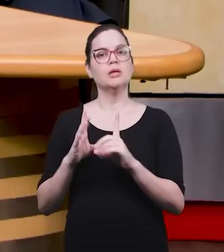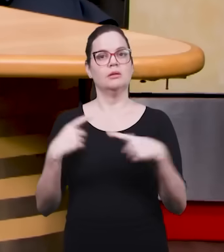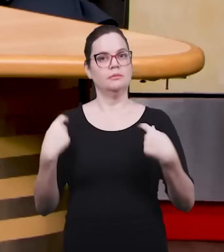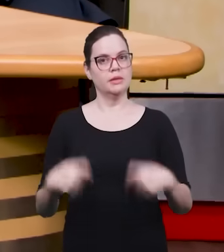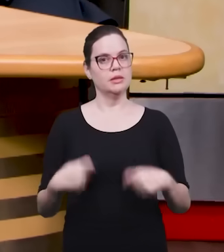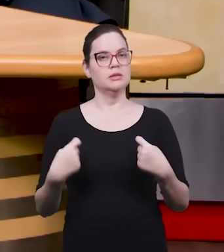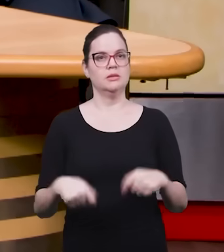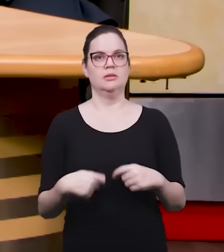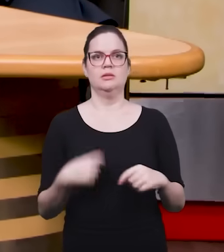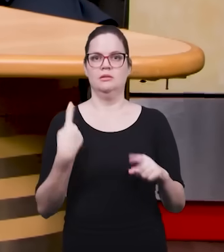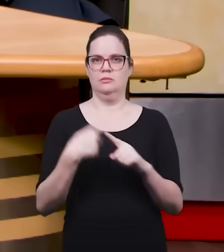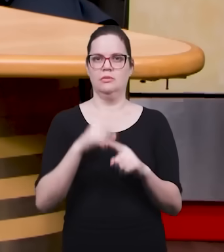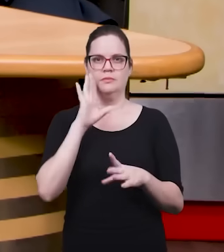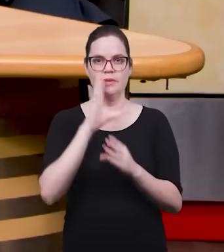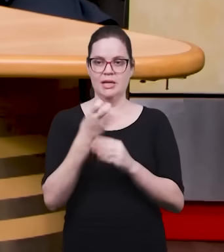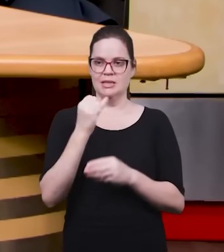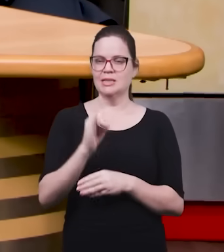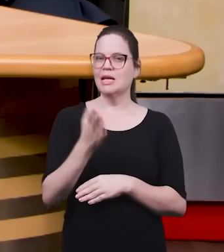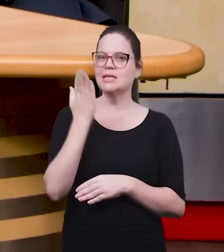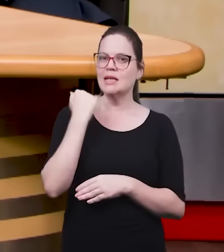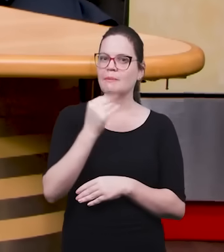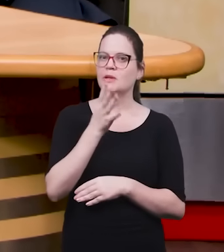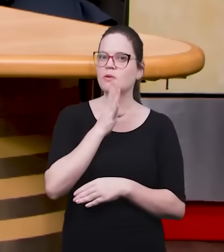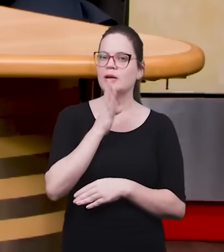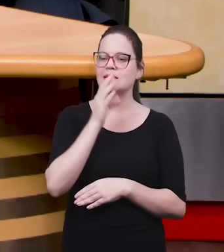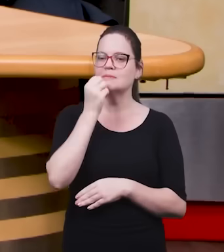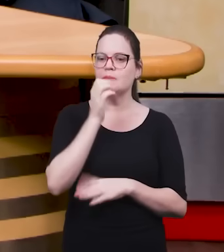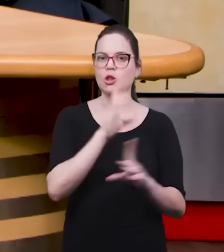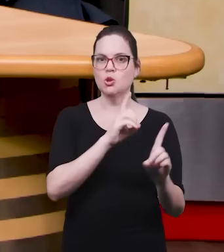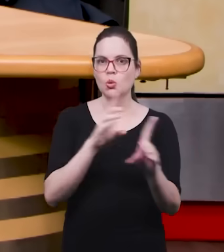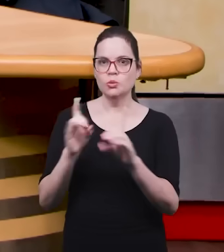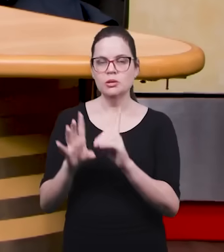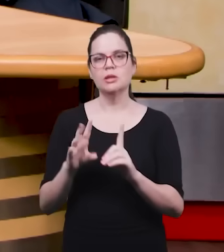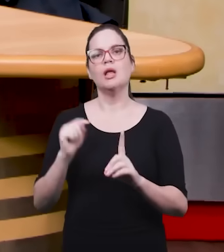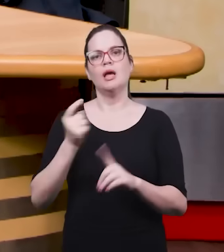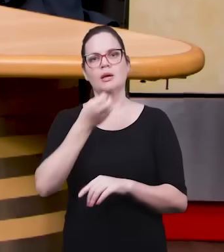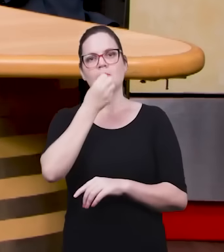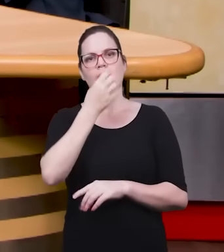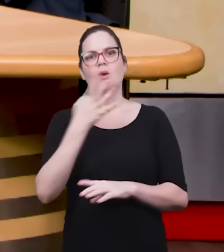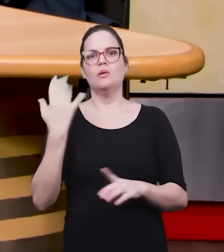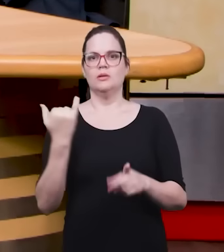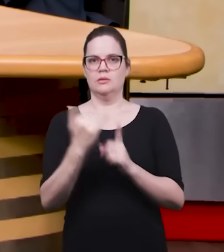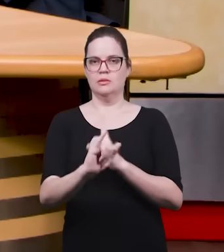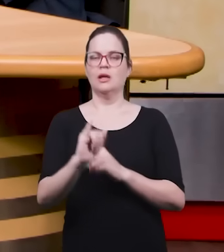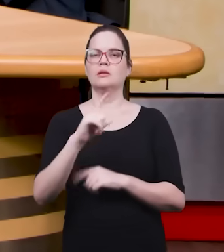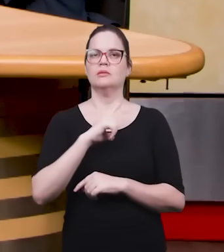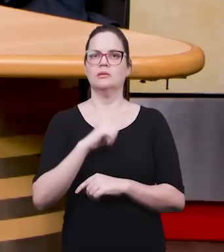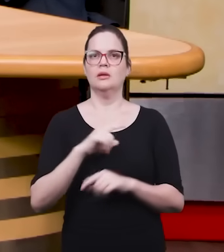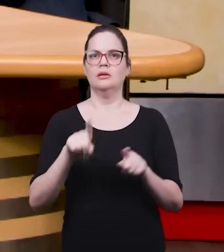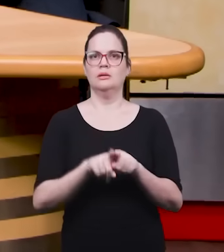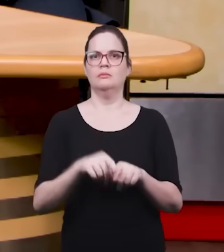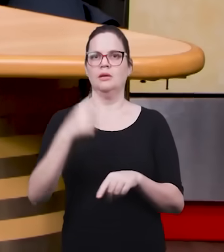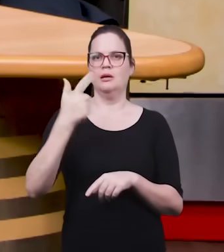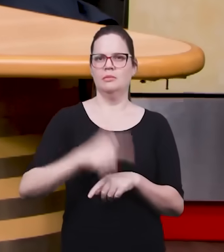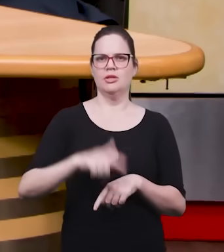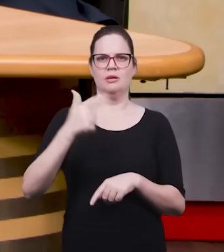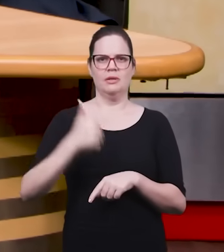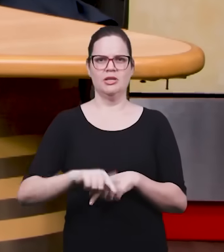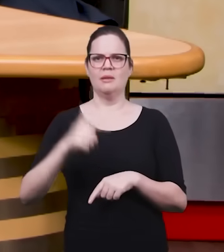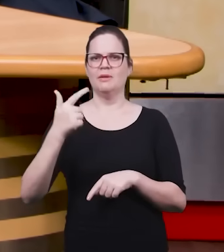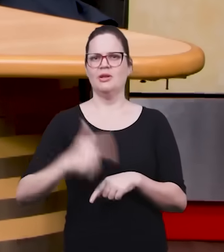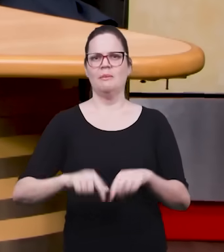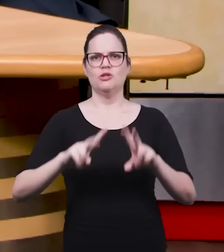Claramente você percebe como reflete no sentido positivo ou como não. E nada de ficar repetindo o texto bíblico e tal. Nós